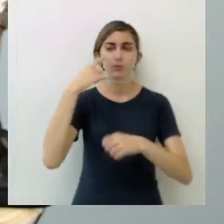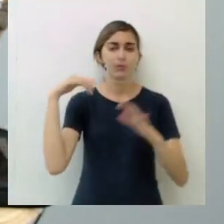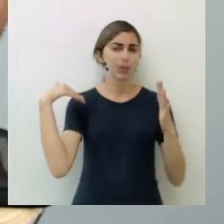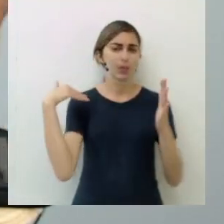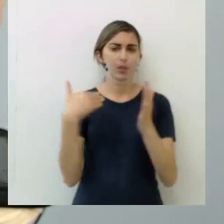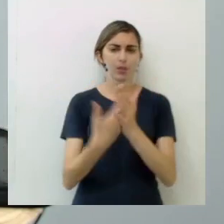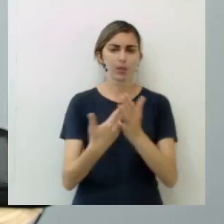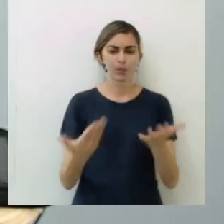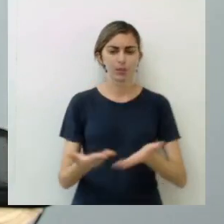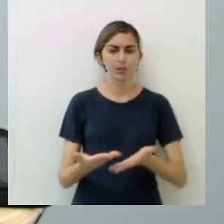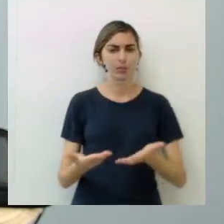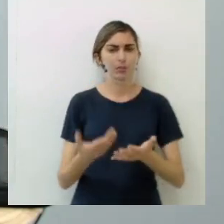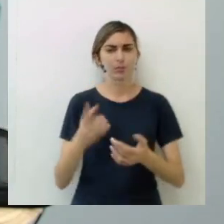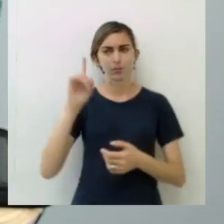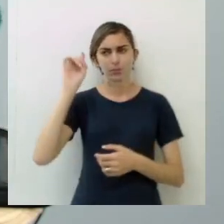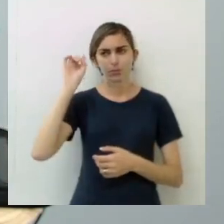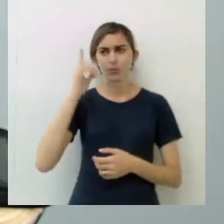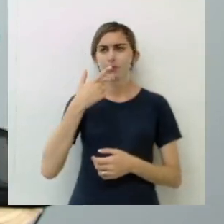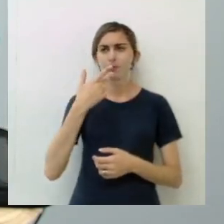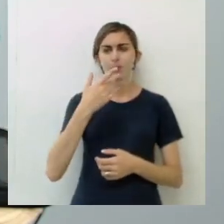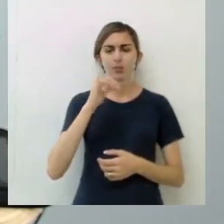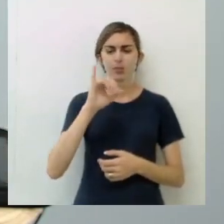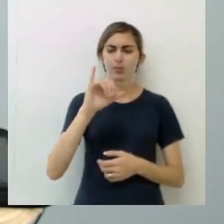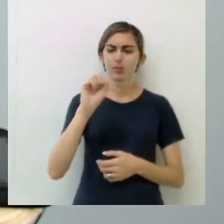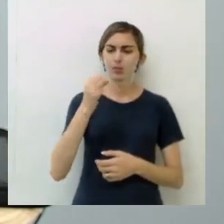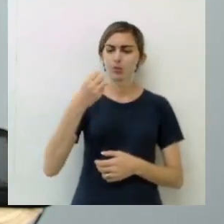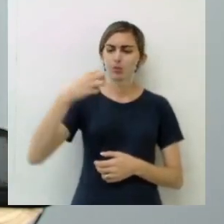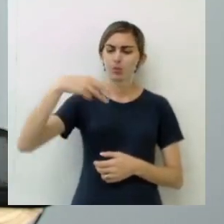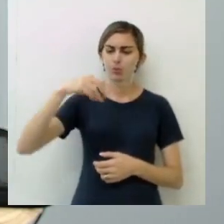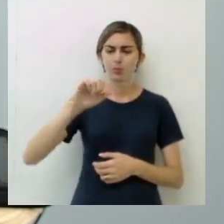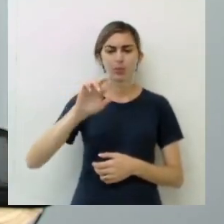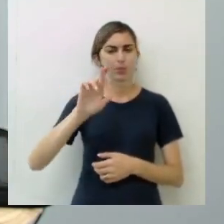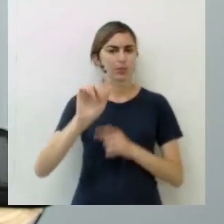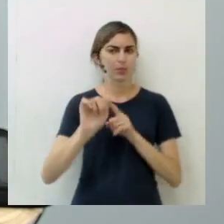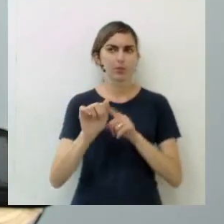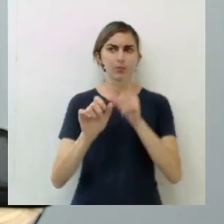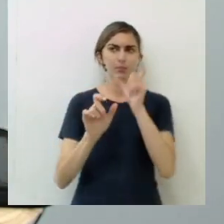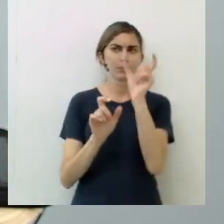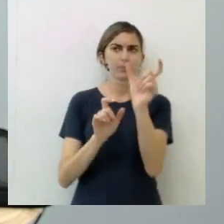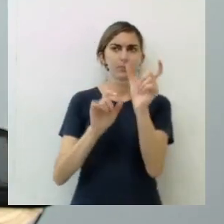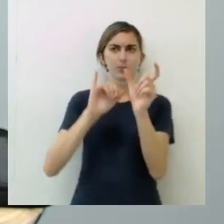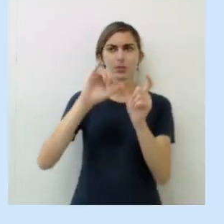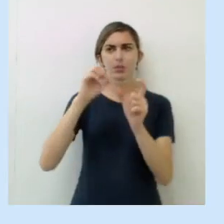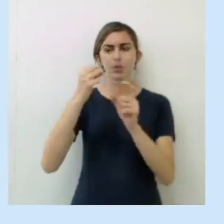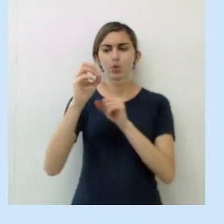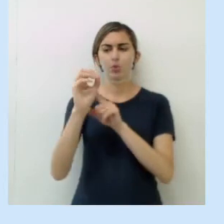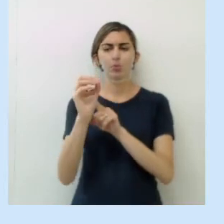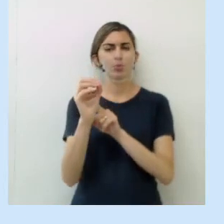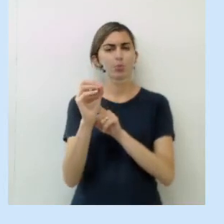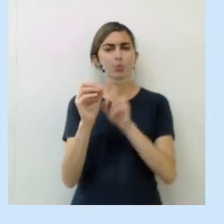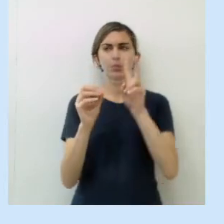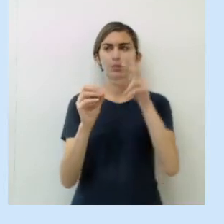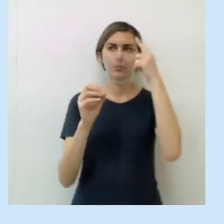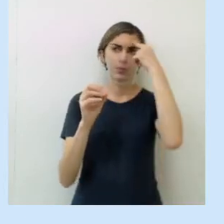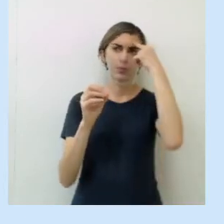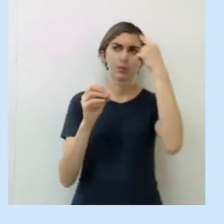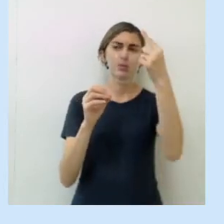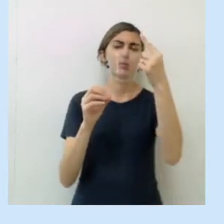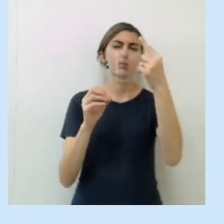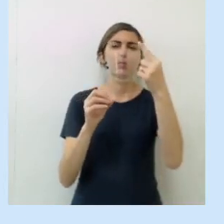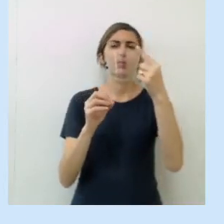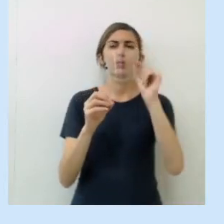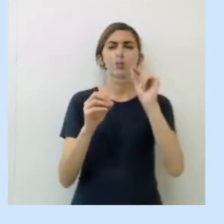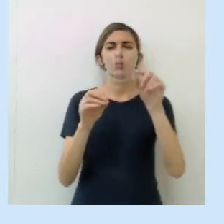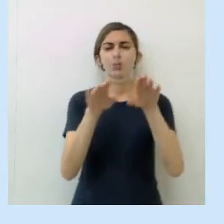aqui, certo? Quando se fala de isomeria, esse iso sempre remete